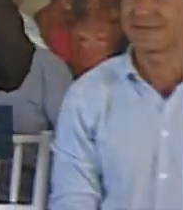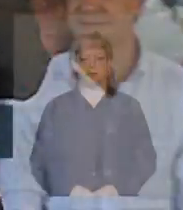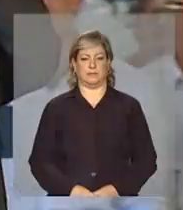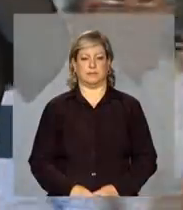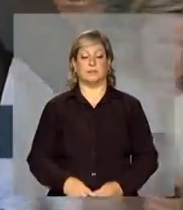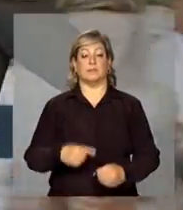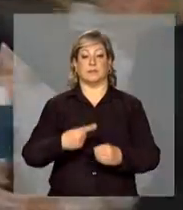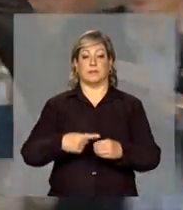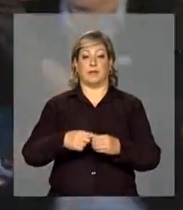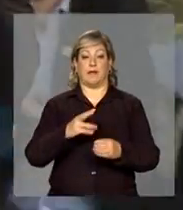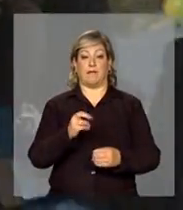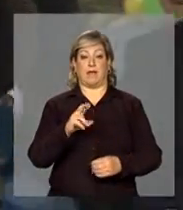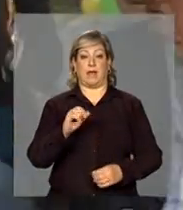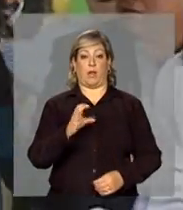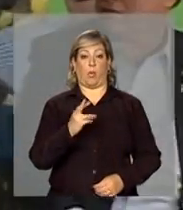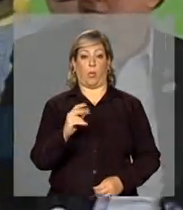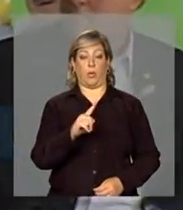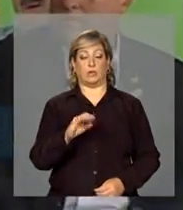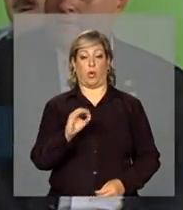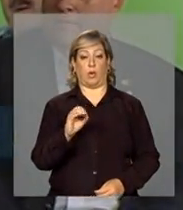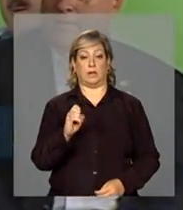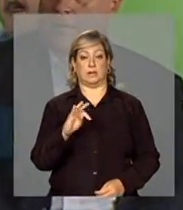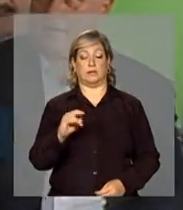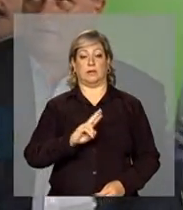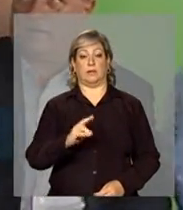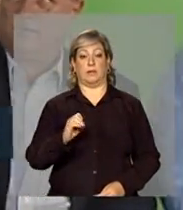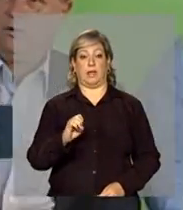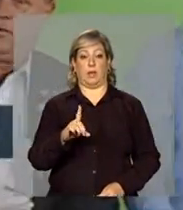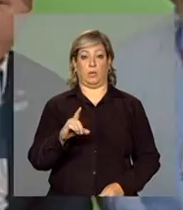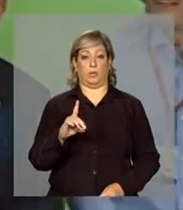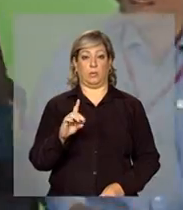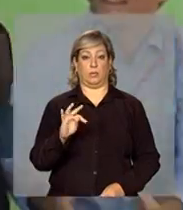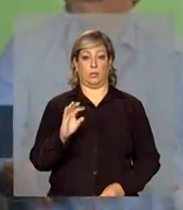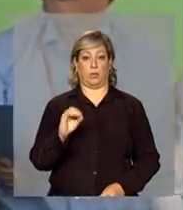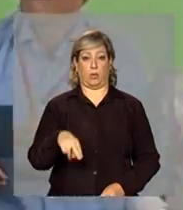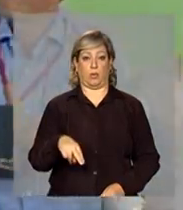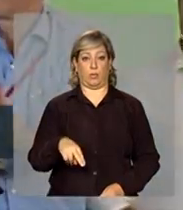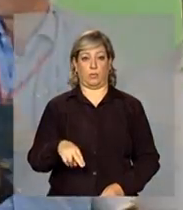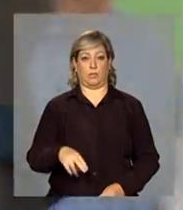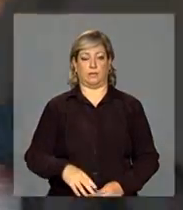Município de Vera Cruz do Oeste, Eldon Anchal.